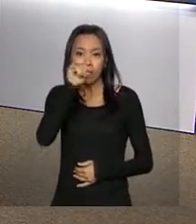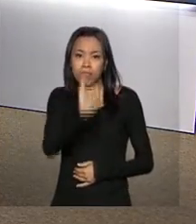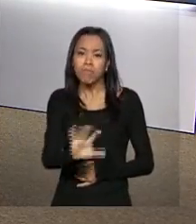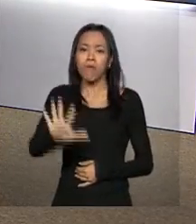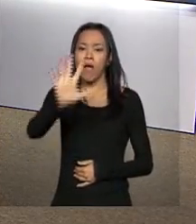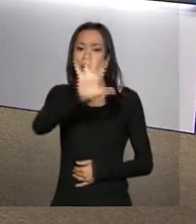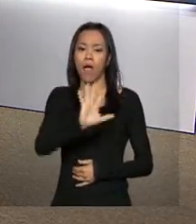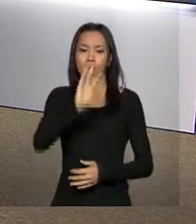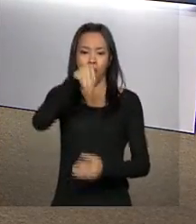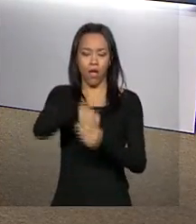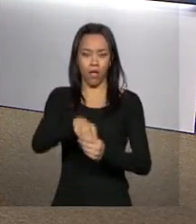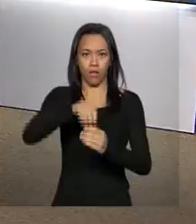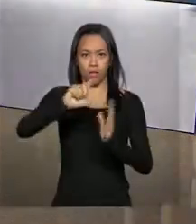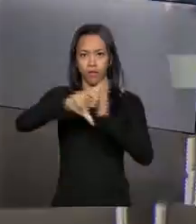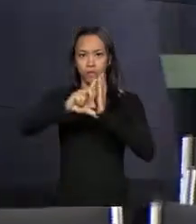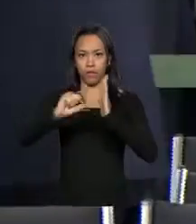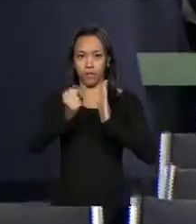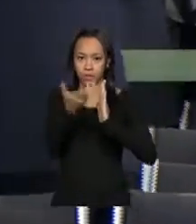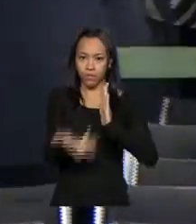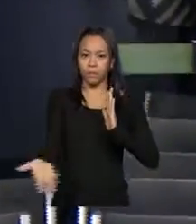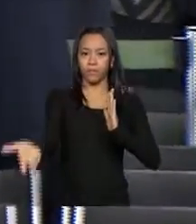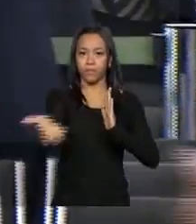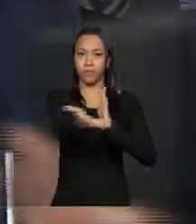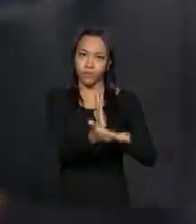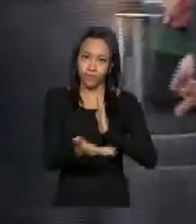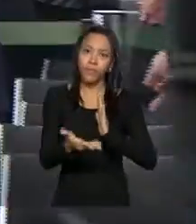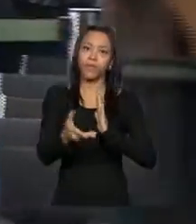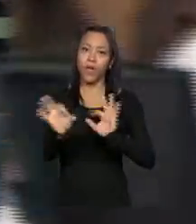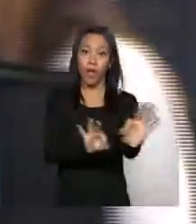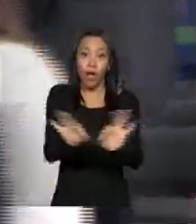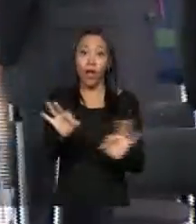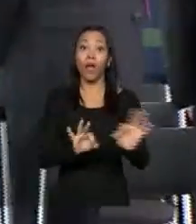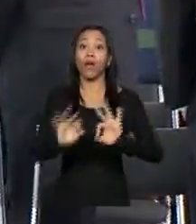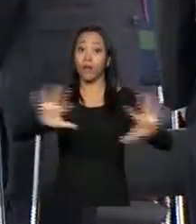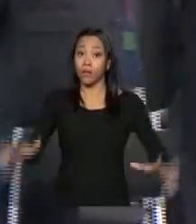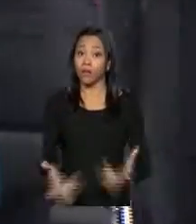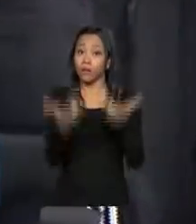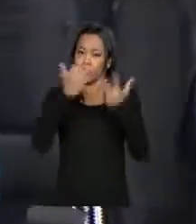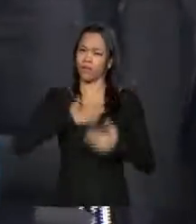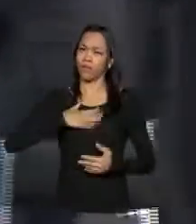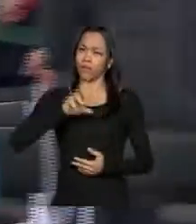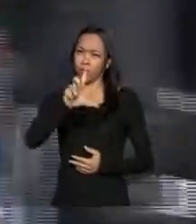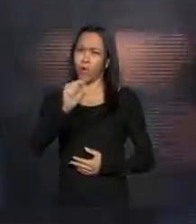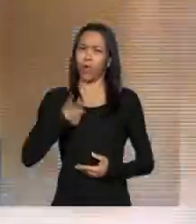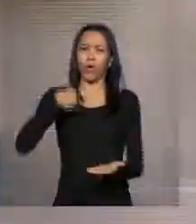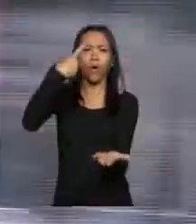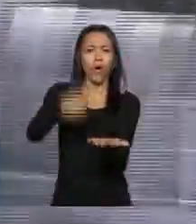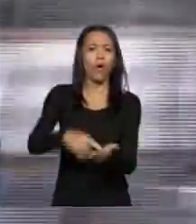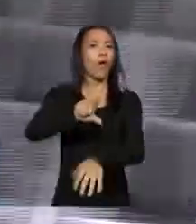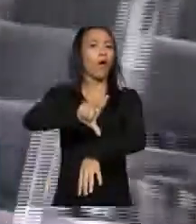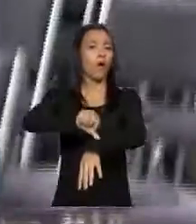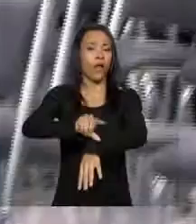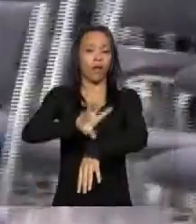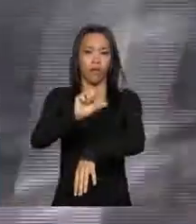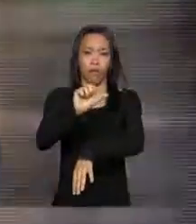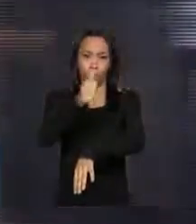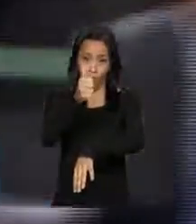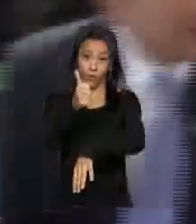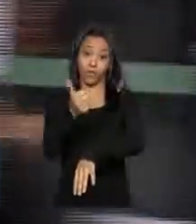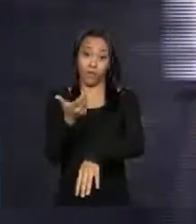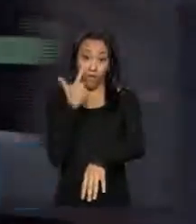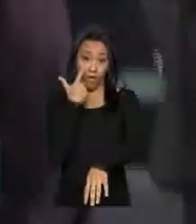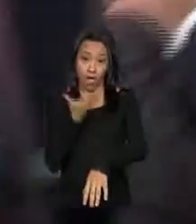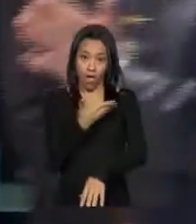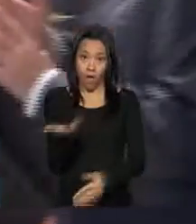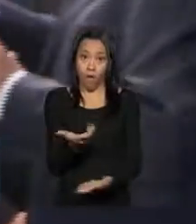do Palácio do Planalto, onde será realizada a cerimônia logo mais. Está marcada para as 11 horas, como você pode